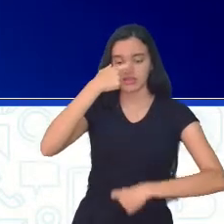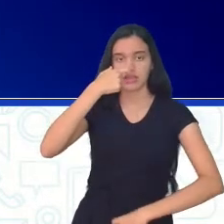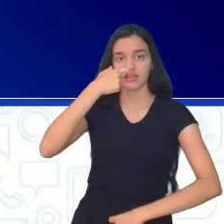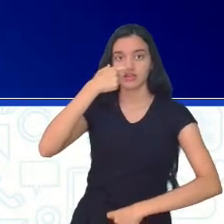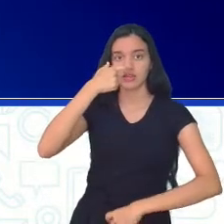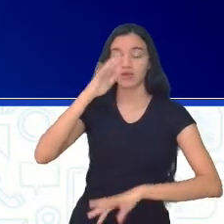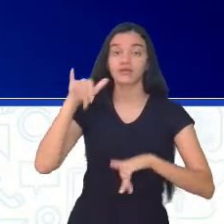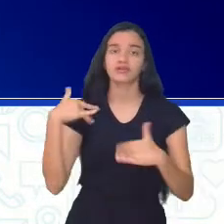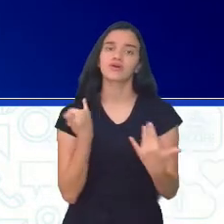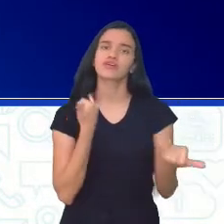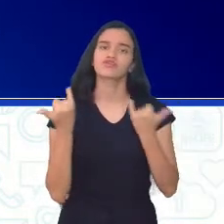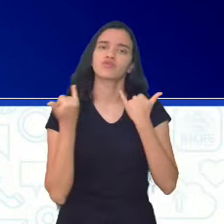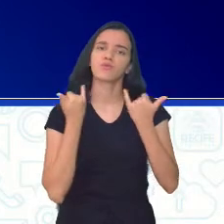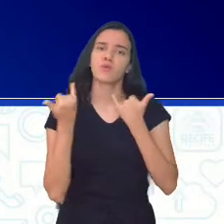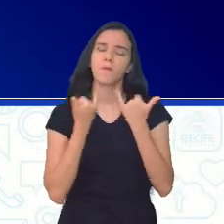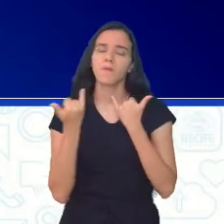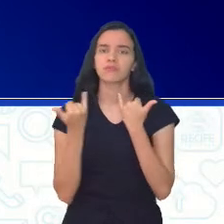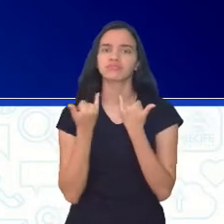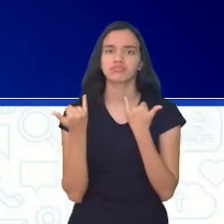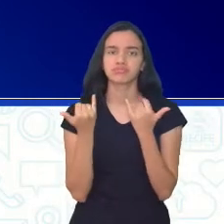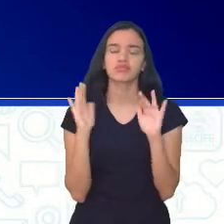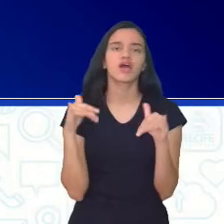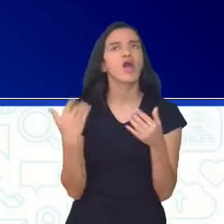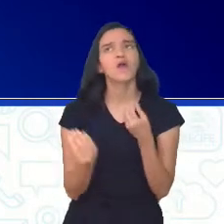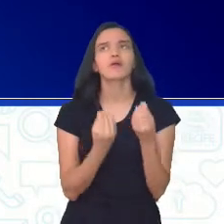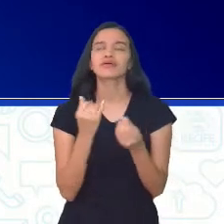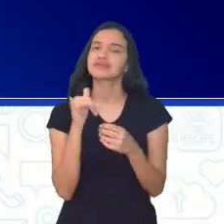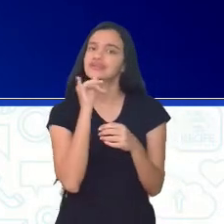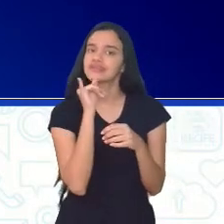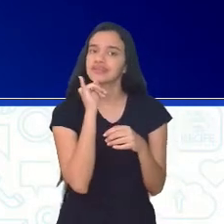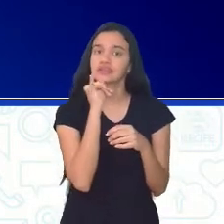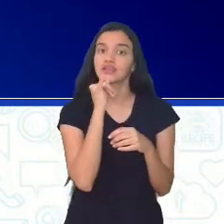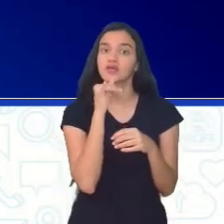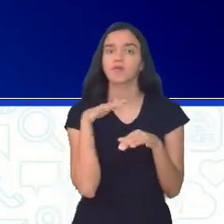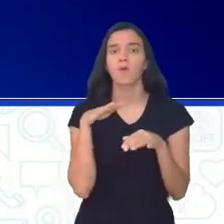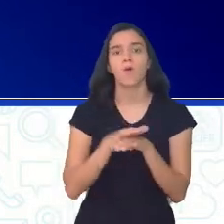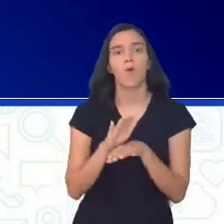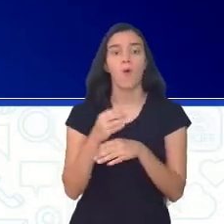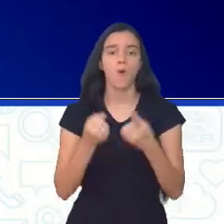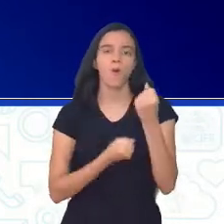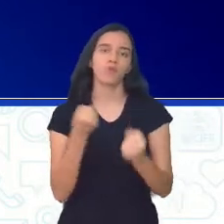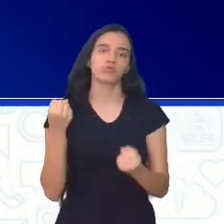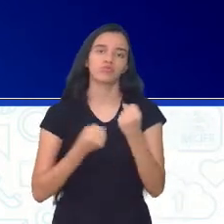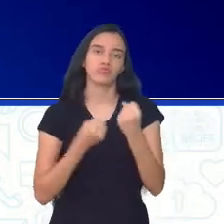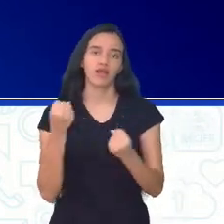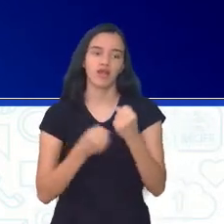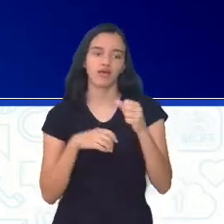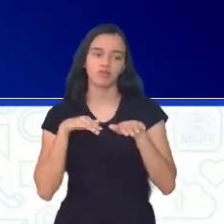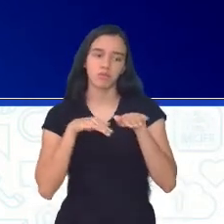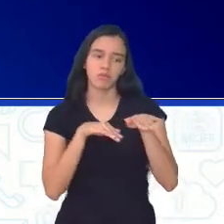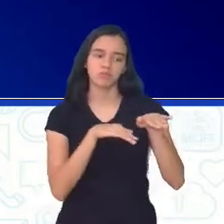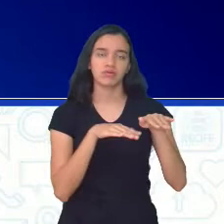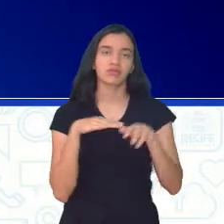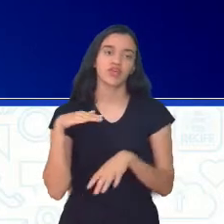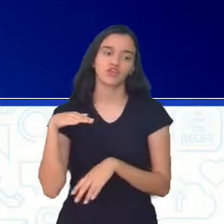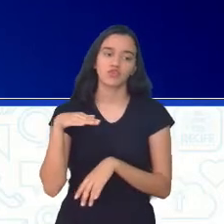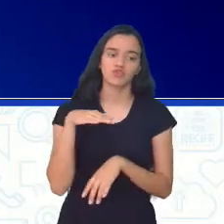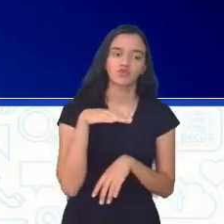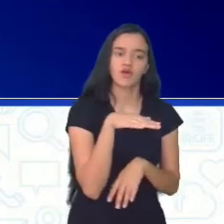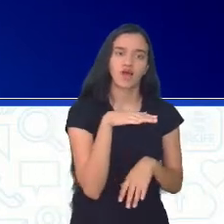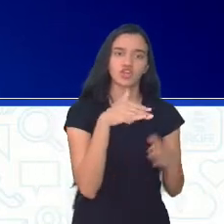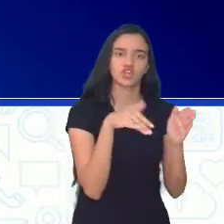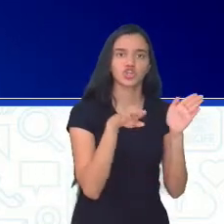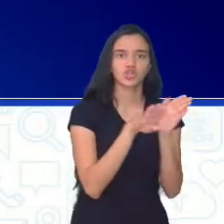para os órgãos. Então, esse sistema nervoso periférico é como se fosse um veículo, né? ele vai a um determinado local, que é o sistema